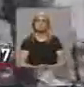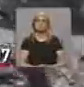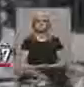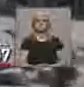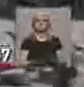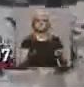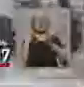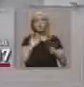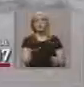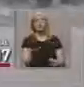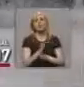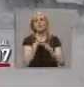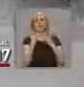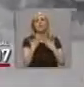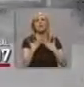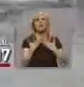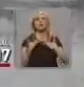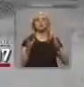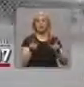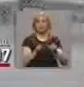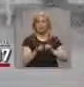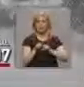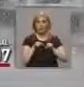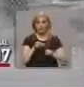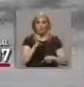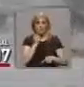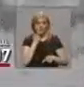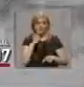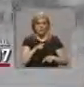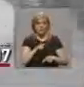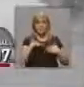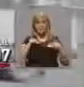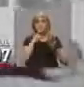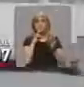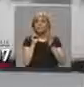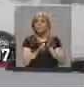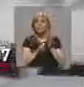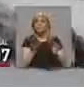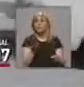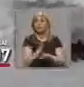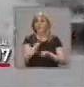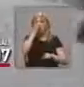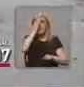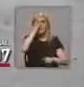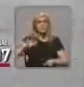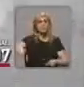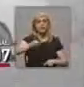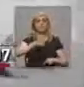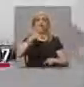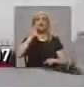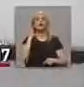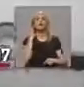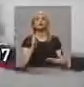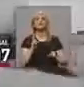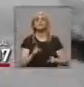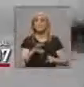Houve uma revolução, uma abertura política com o 25 de Abril, mas se calhar a verdadeira revolução das mentalidades aconteceu